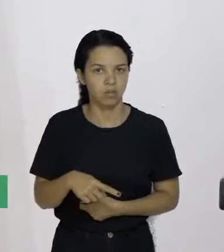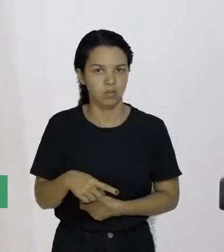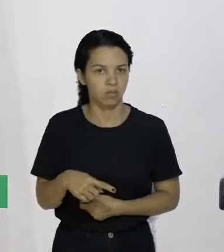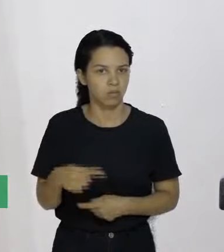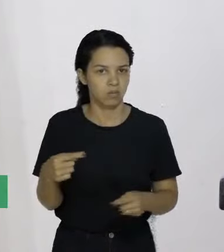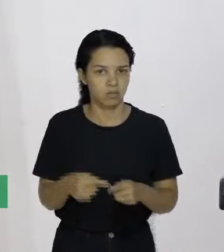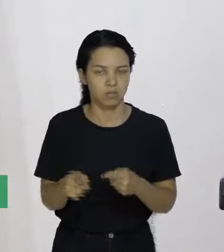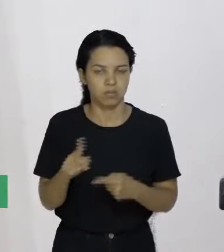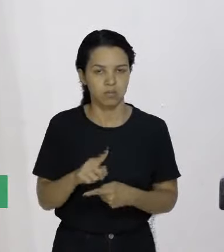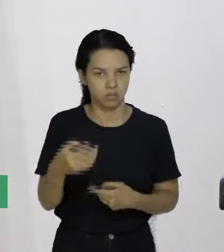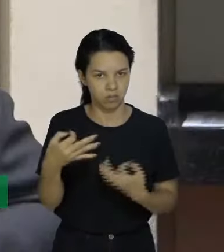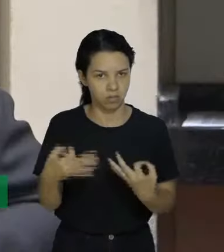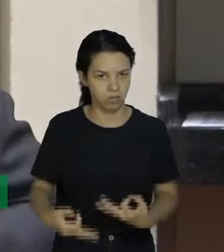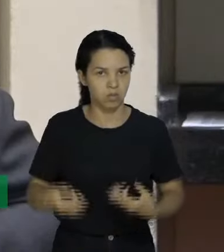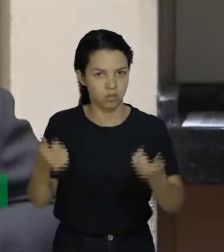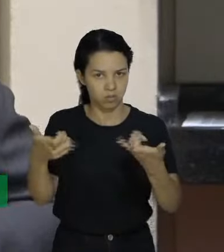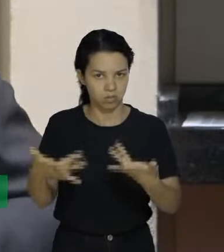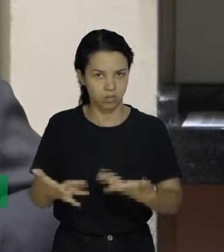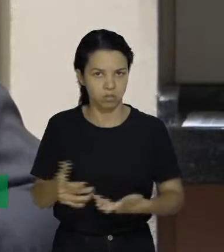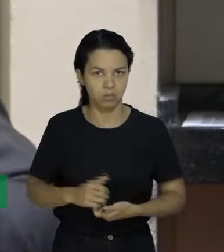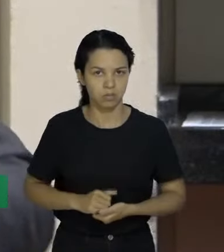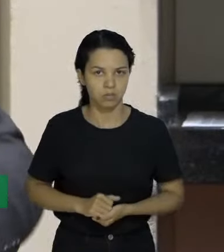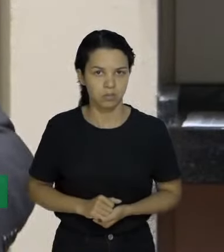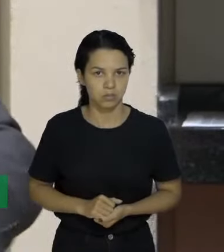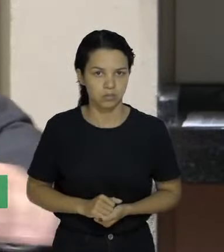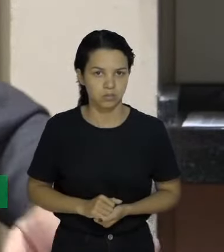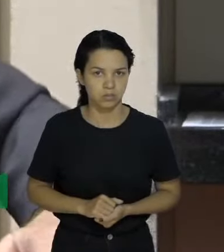abordado por vossa excelência